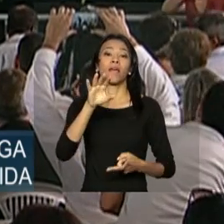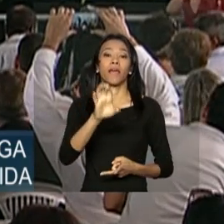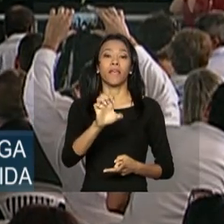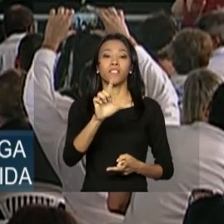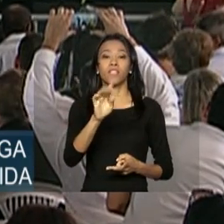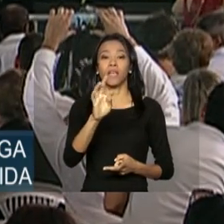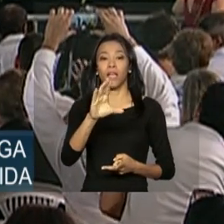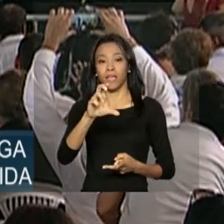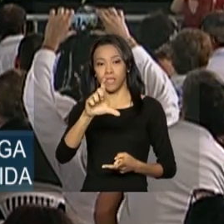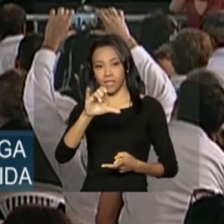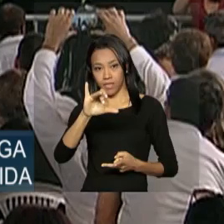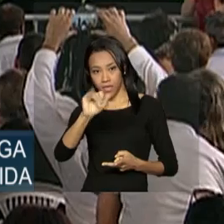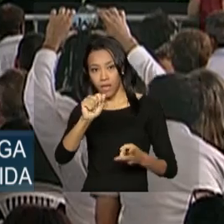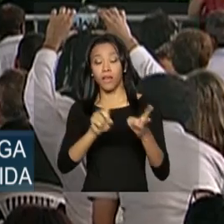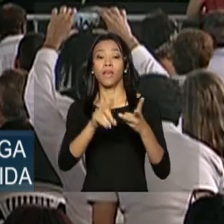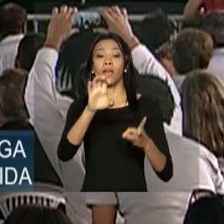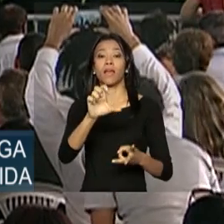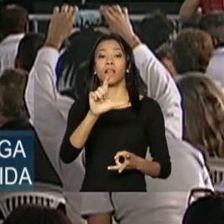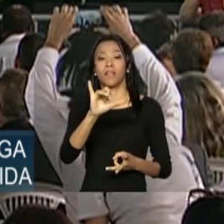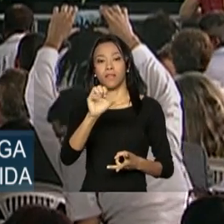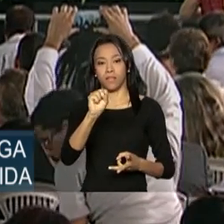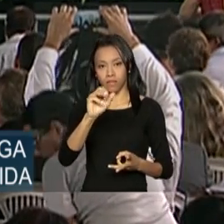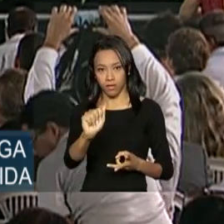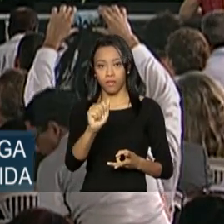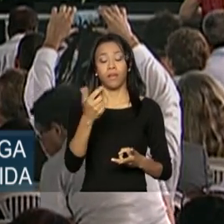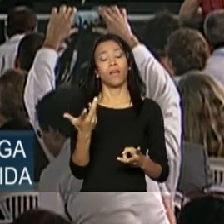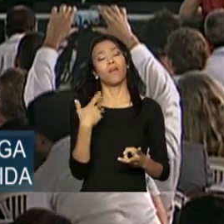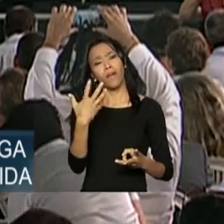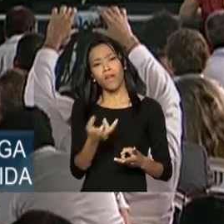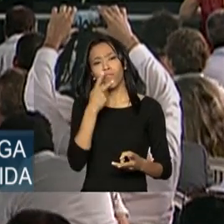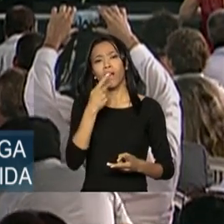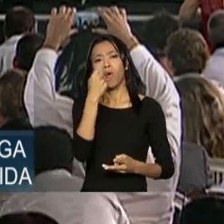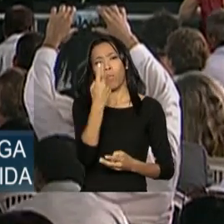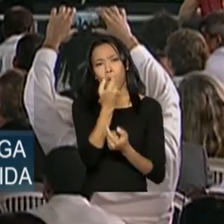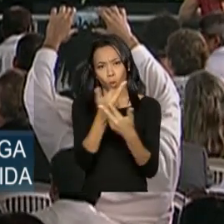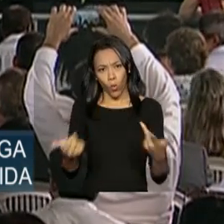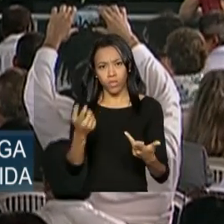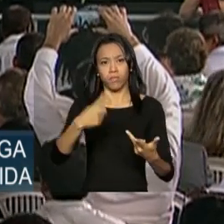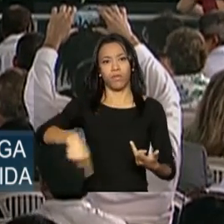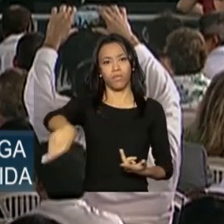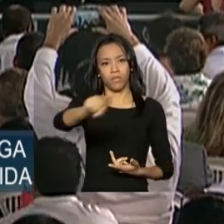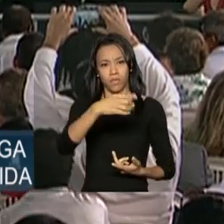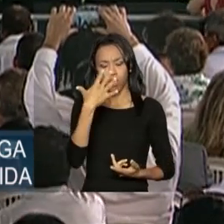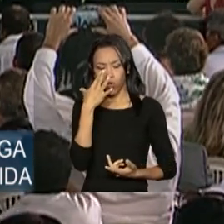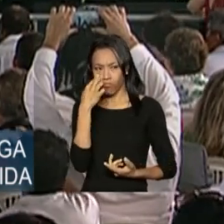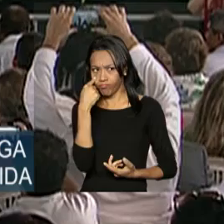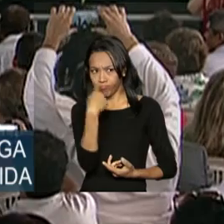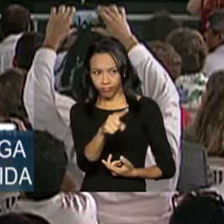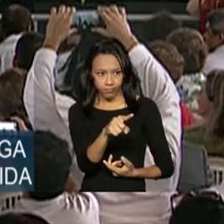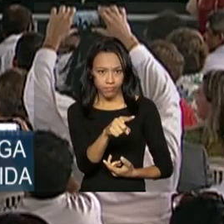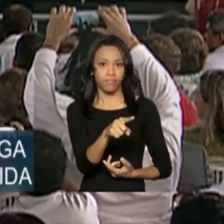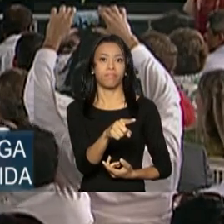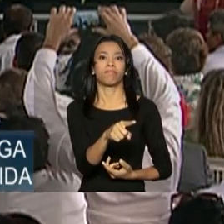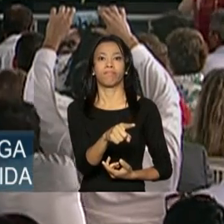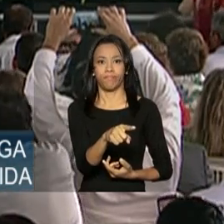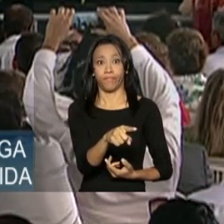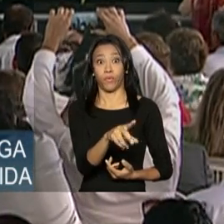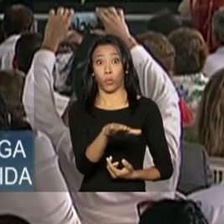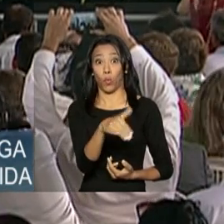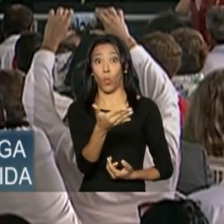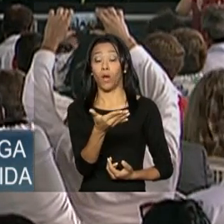Elisa. E queria contar para vocês uma coisa que eu presenciei quando